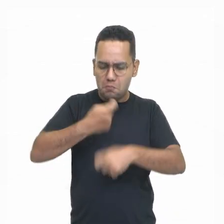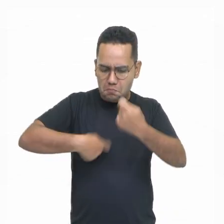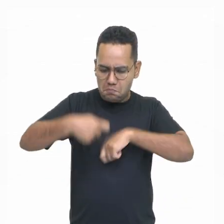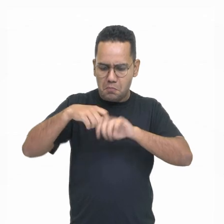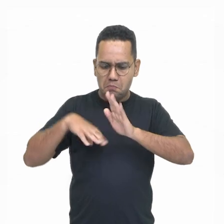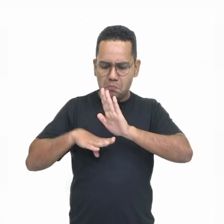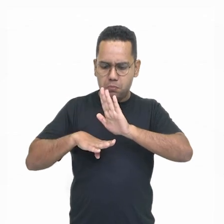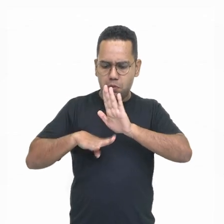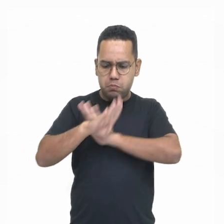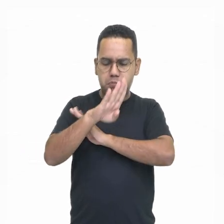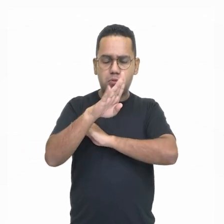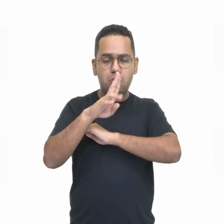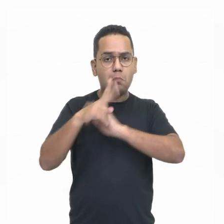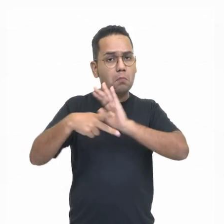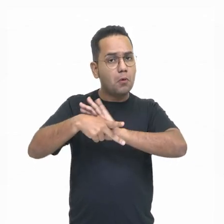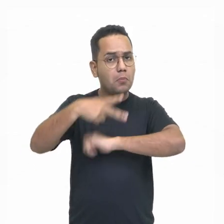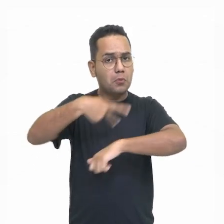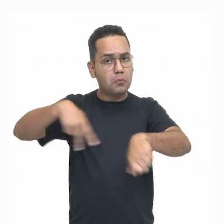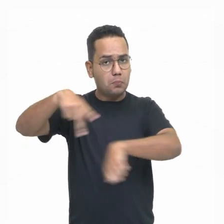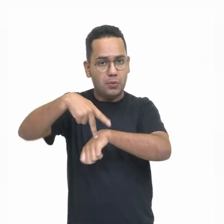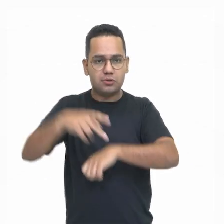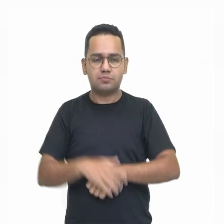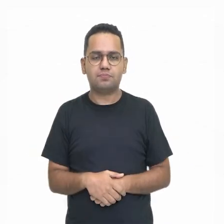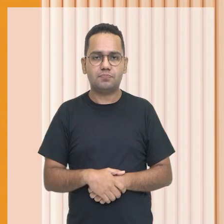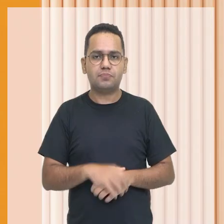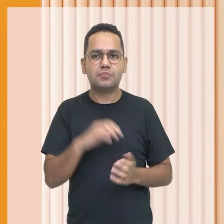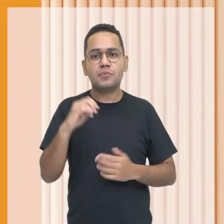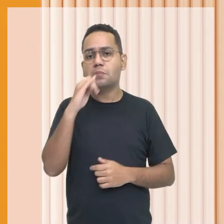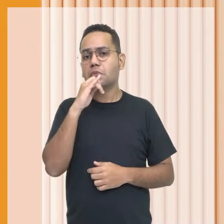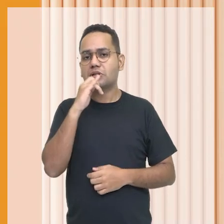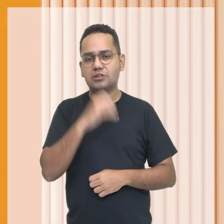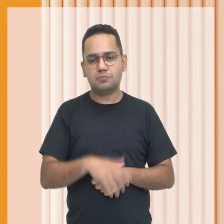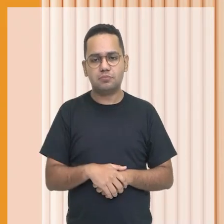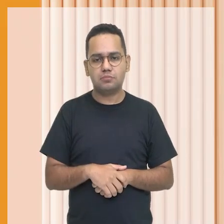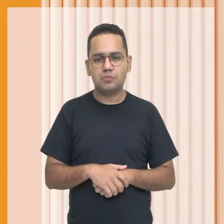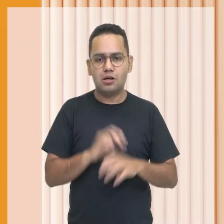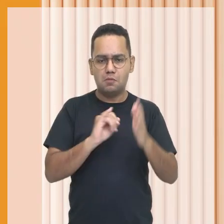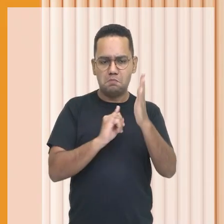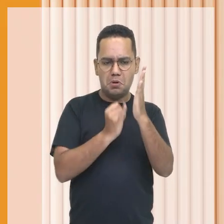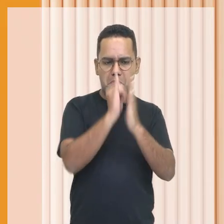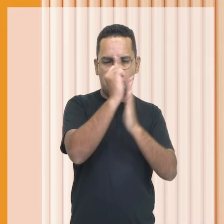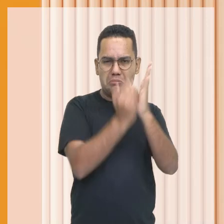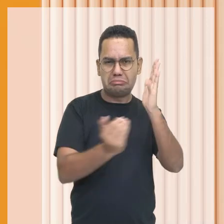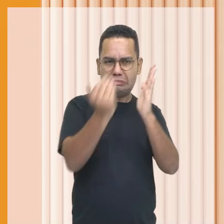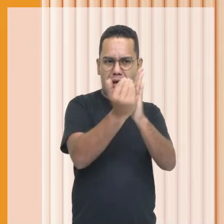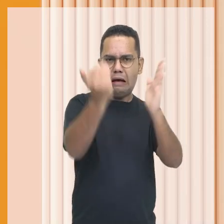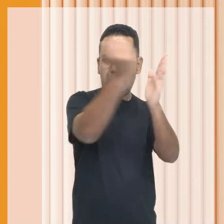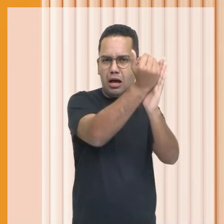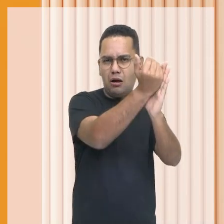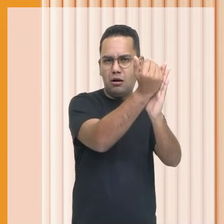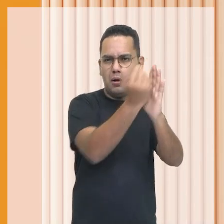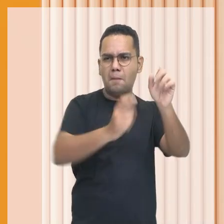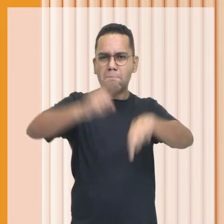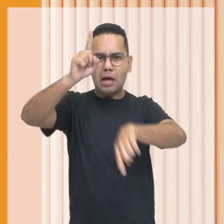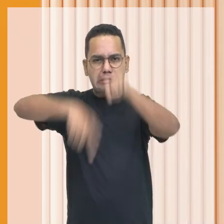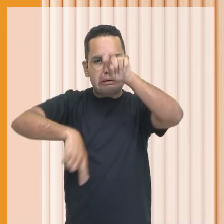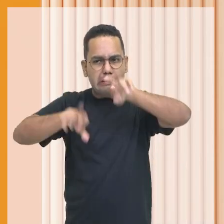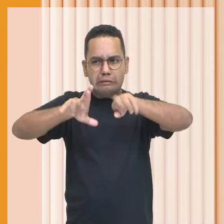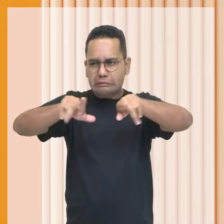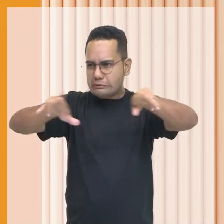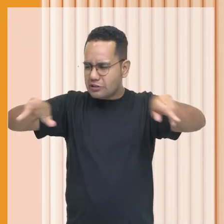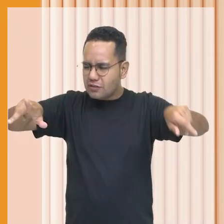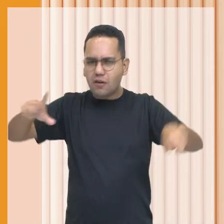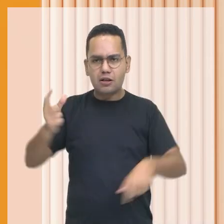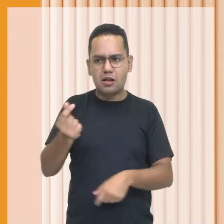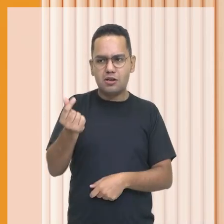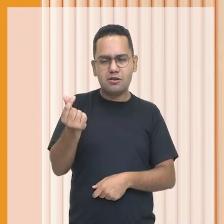tem a ver é que se, por exemplo, a inflação está muito alta, o preço de tudo sobe, o preço do alimento, o preço do aluguel, o